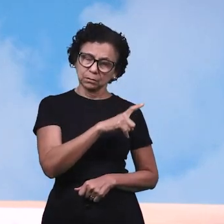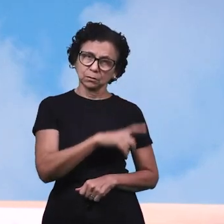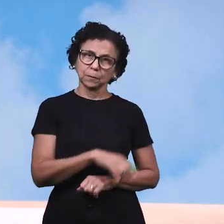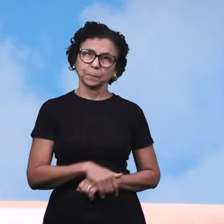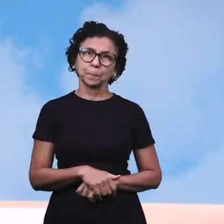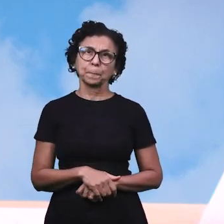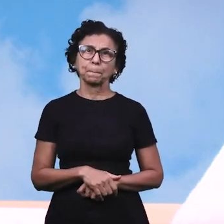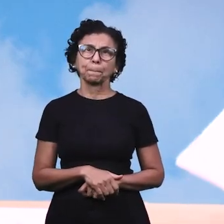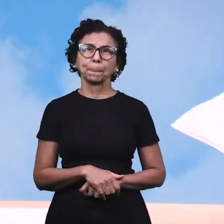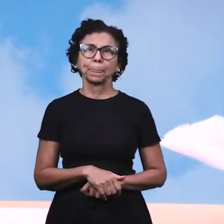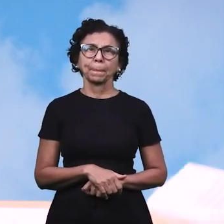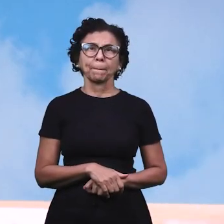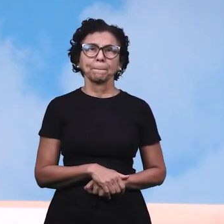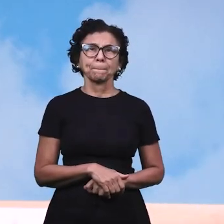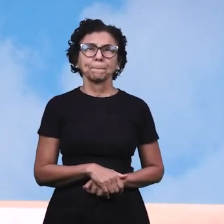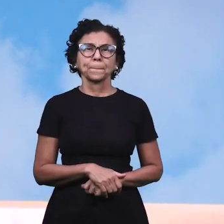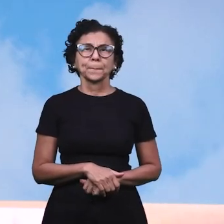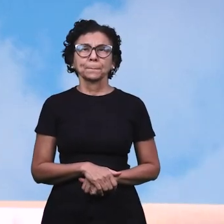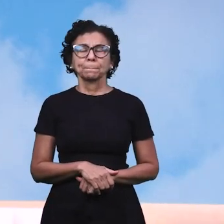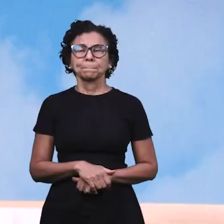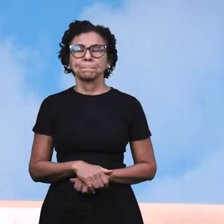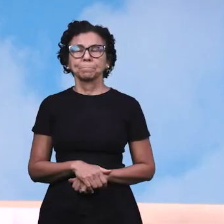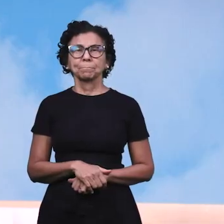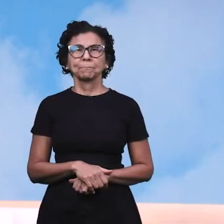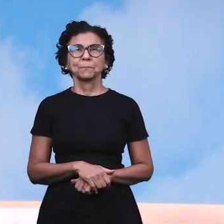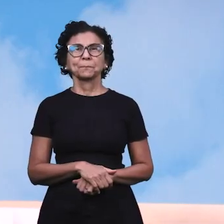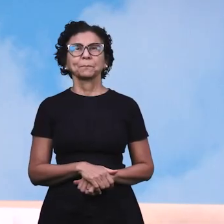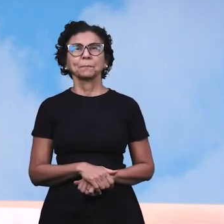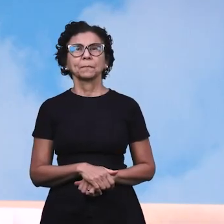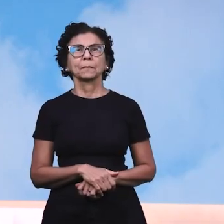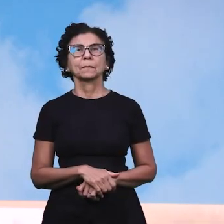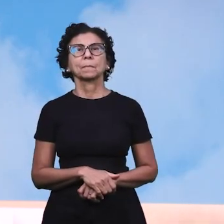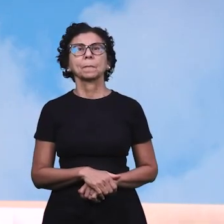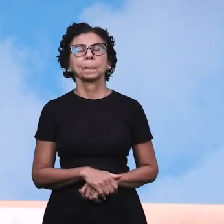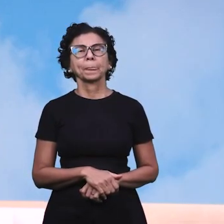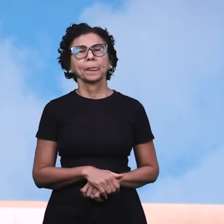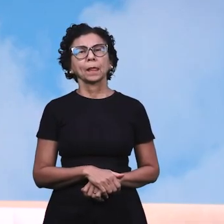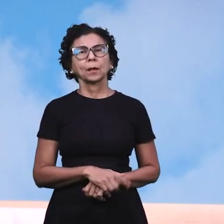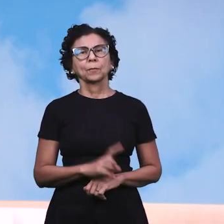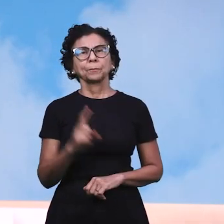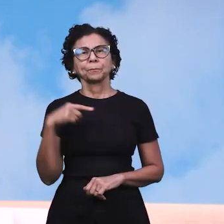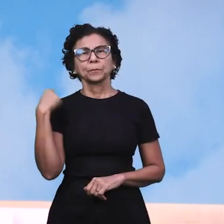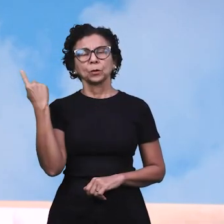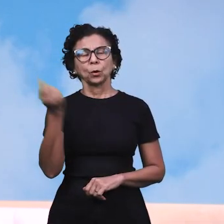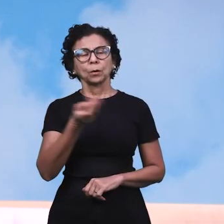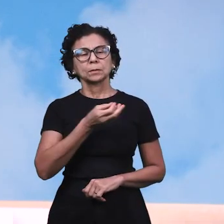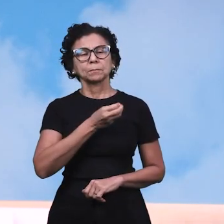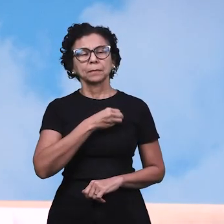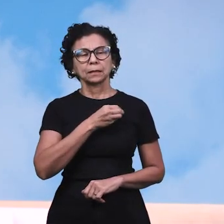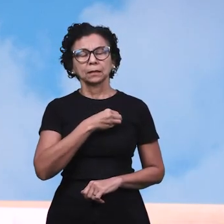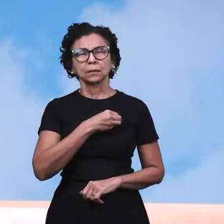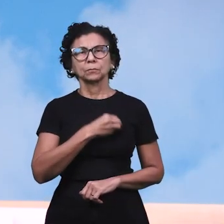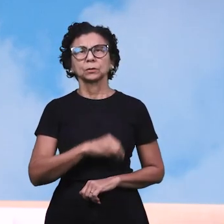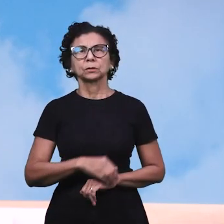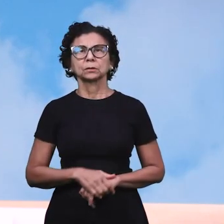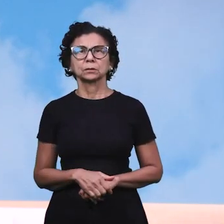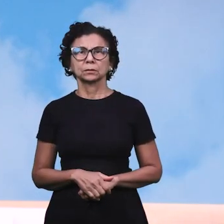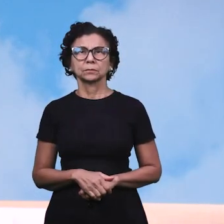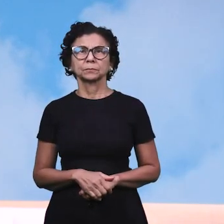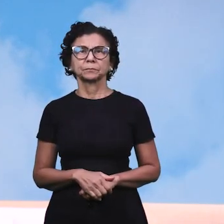alguém que lembrou, não. Isso está acontecendo, porque nós somos culpados. O homem